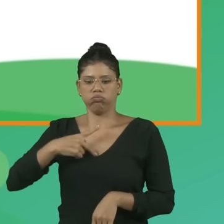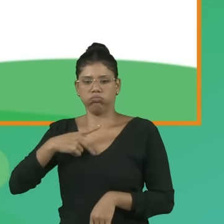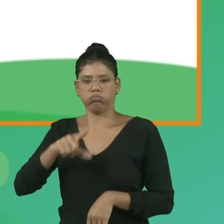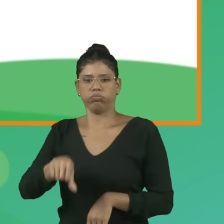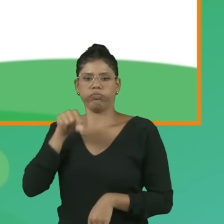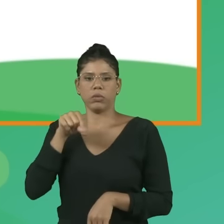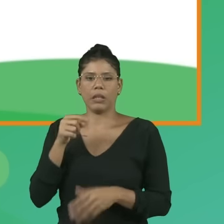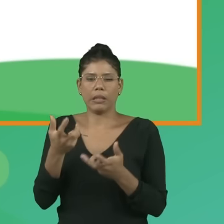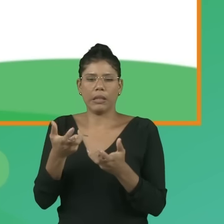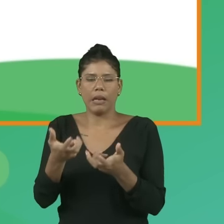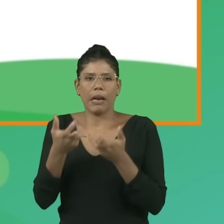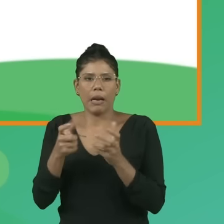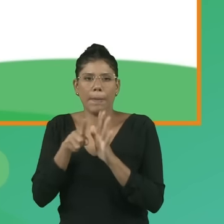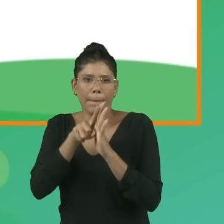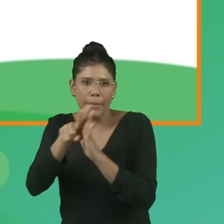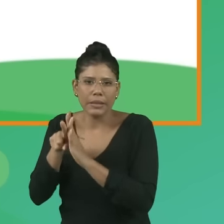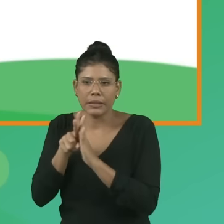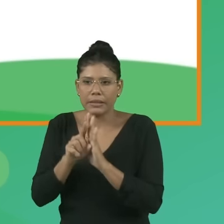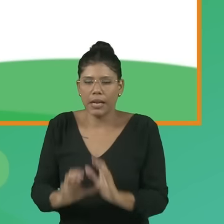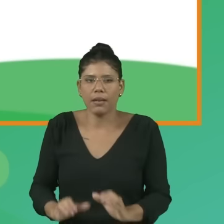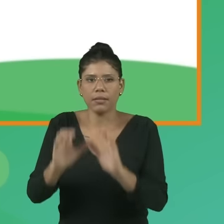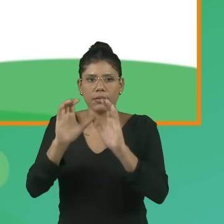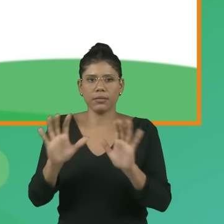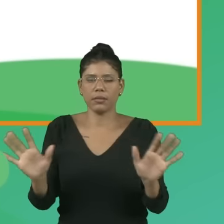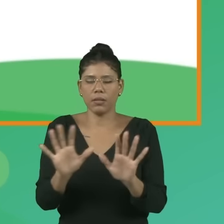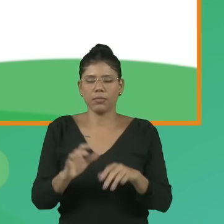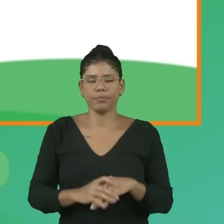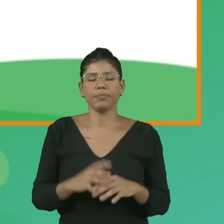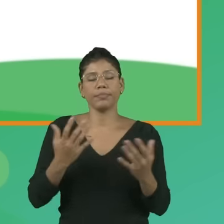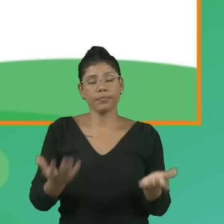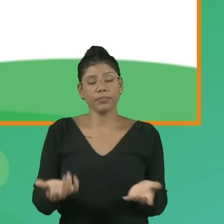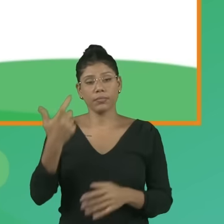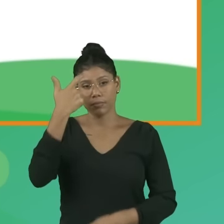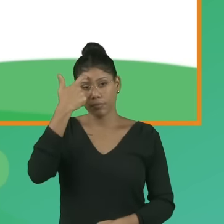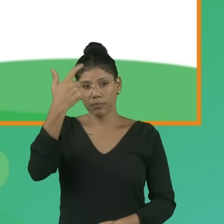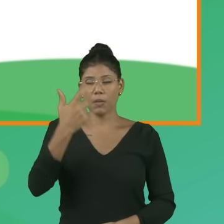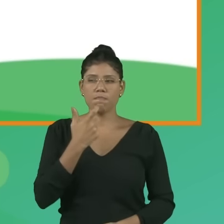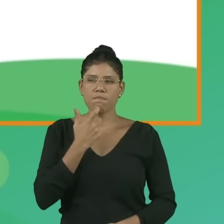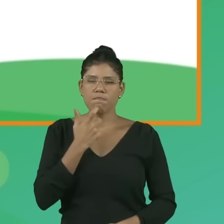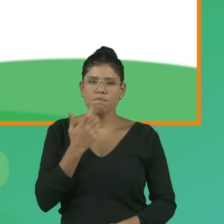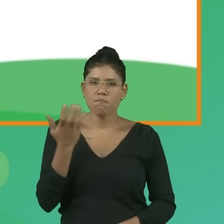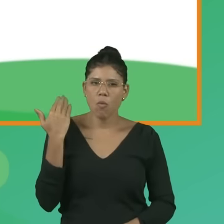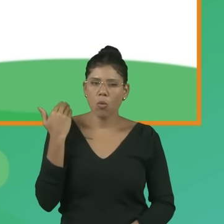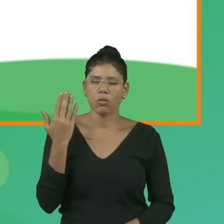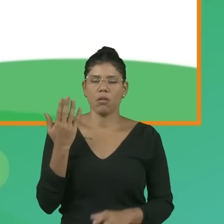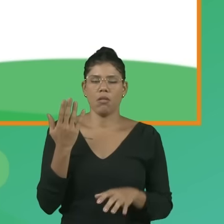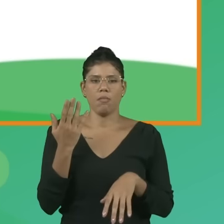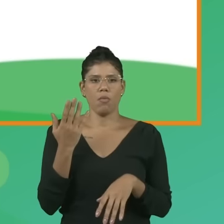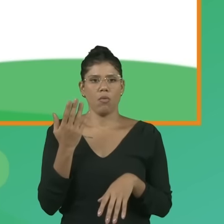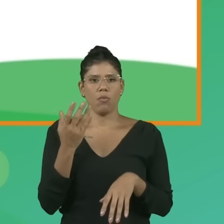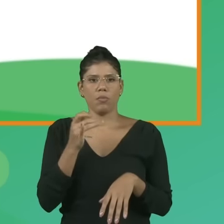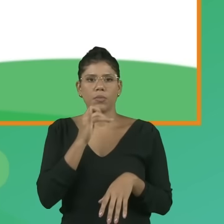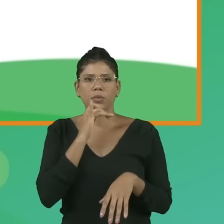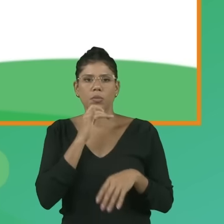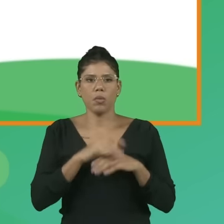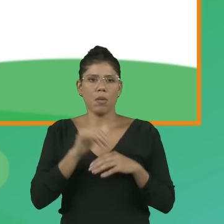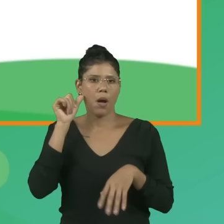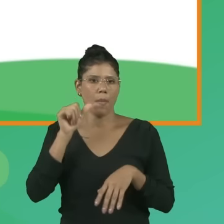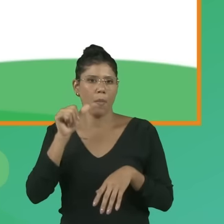científicos. Então, a gente analisa, A gente pensa assim que até pouco tempo atrás, até para essas mulheres